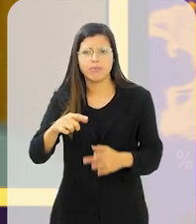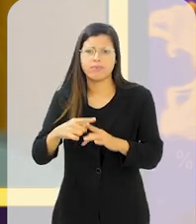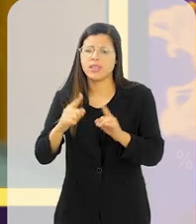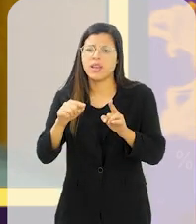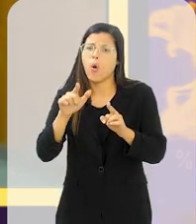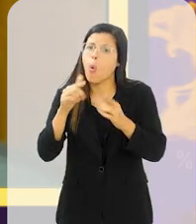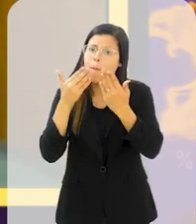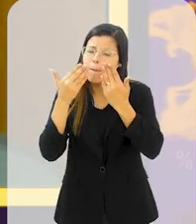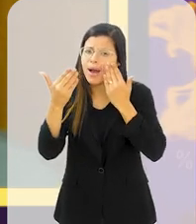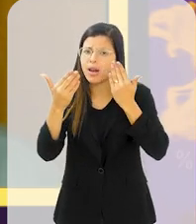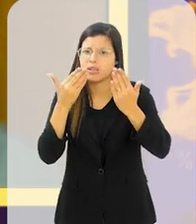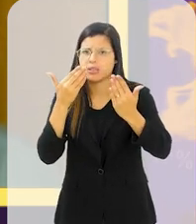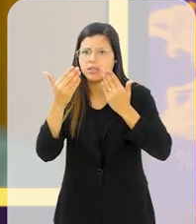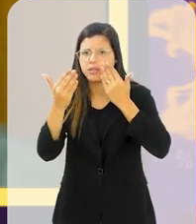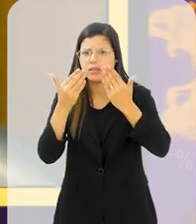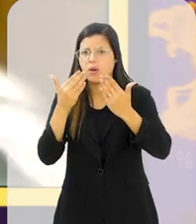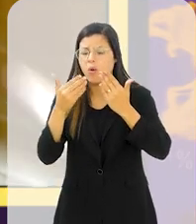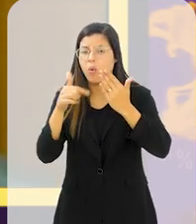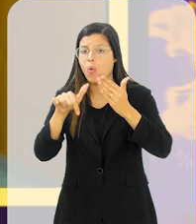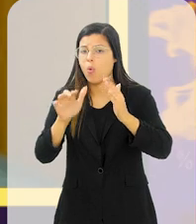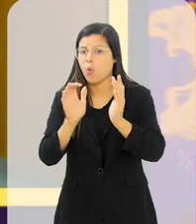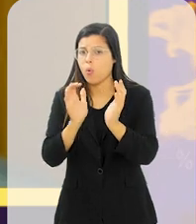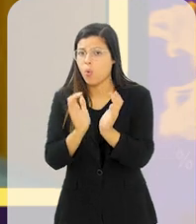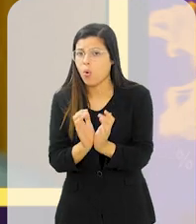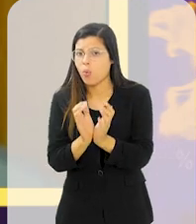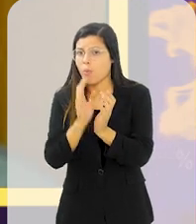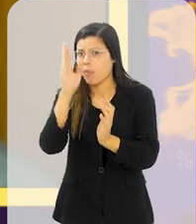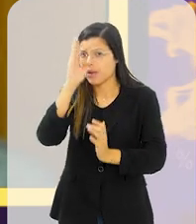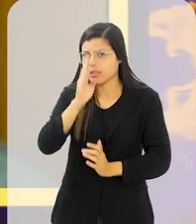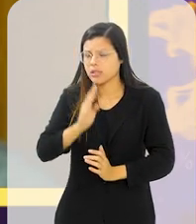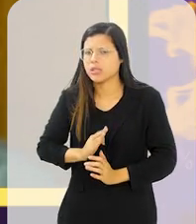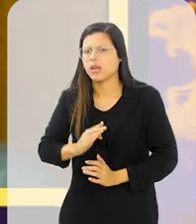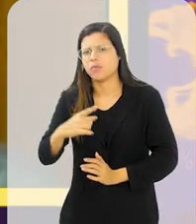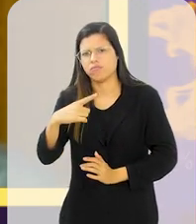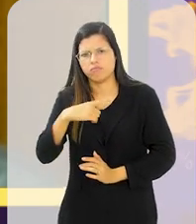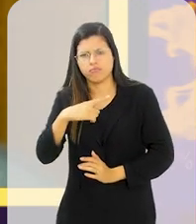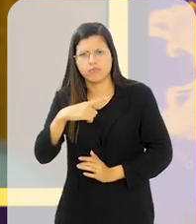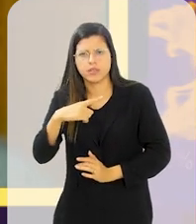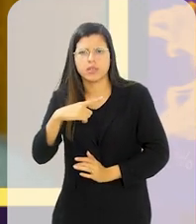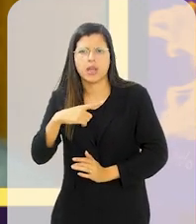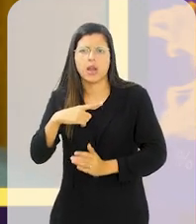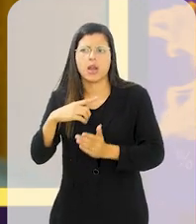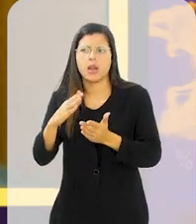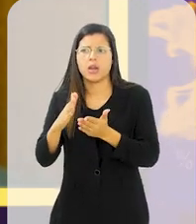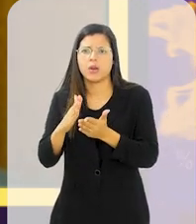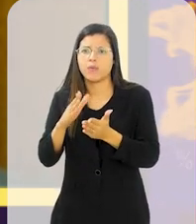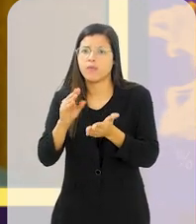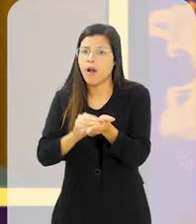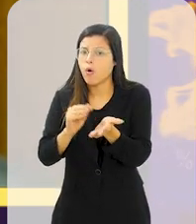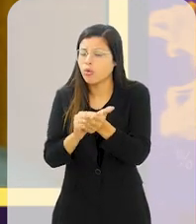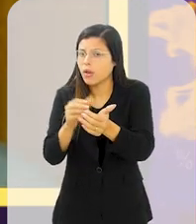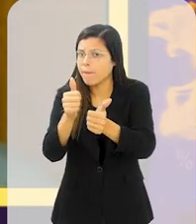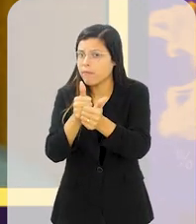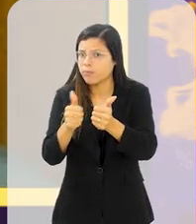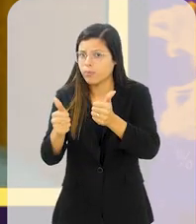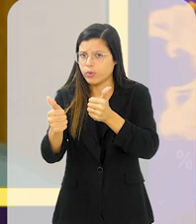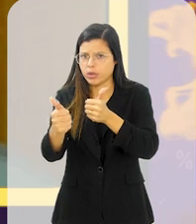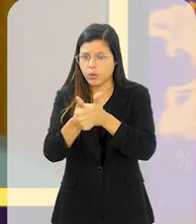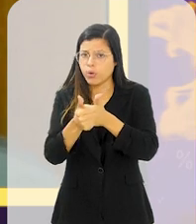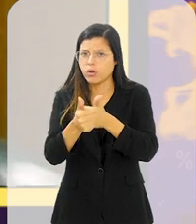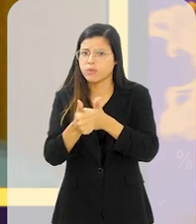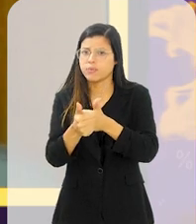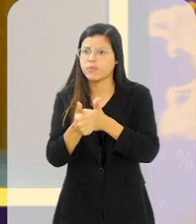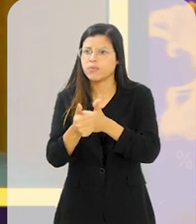de comparação. A safra brasileira, apesar de ter déficit de protagonismo, ainda existe uma